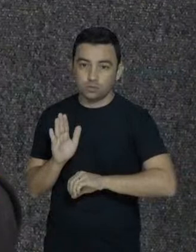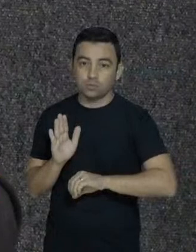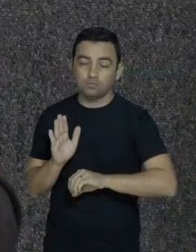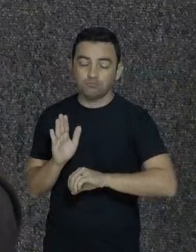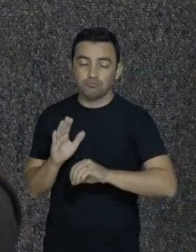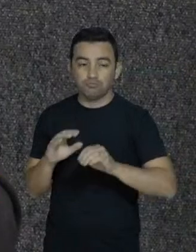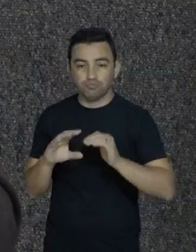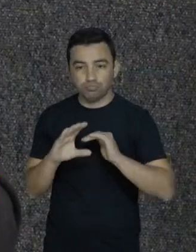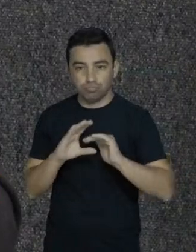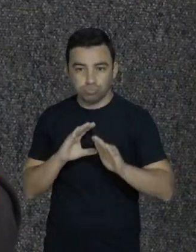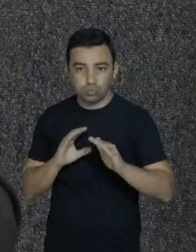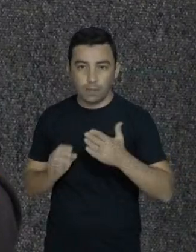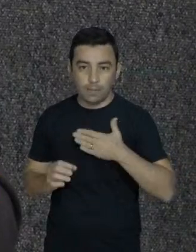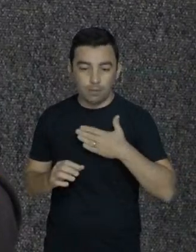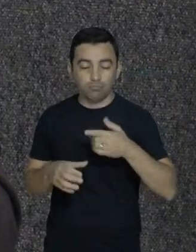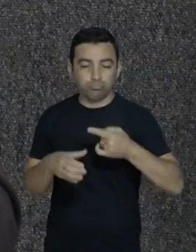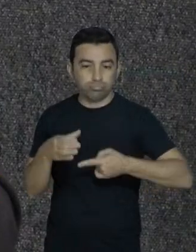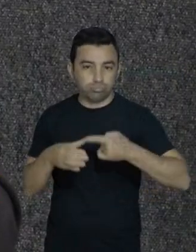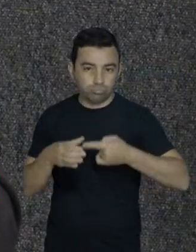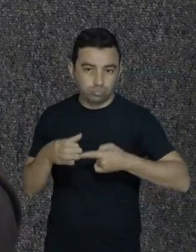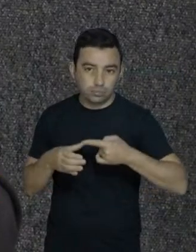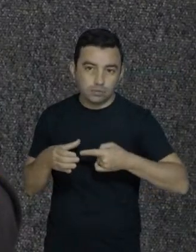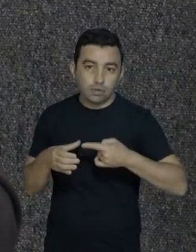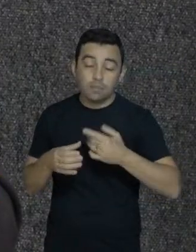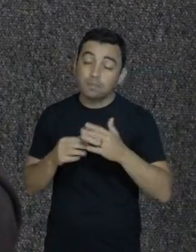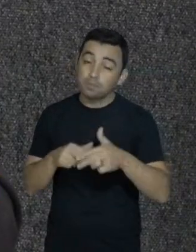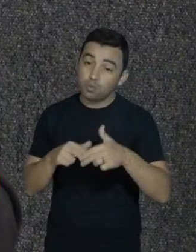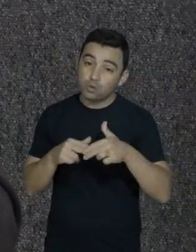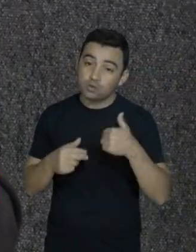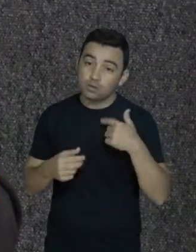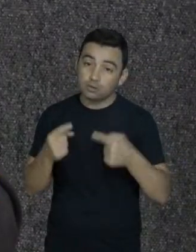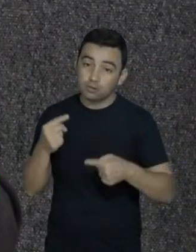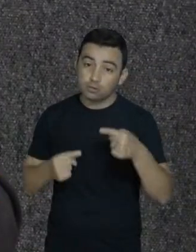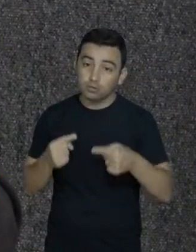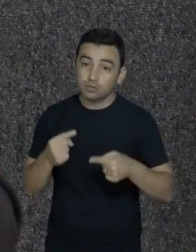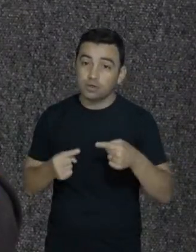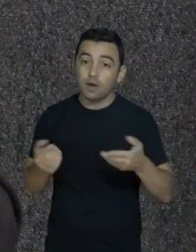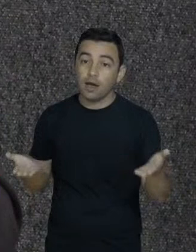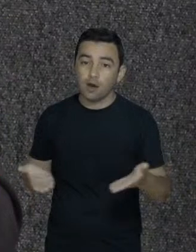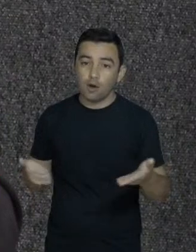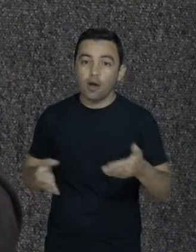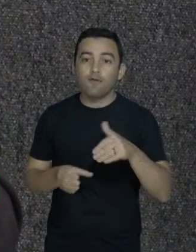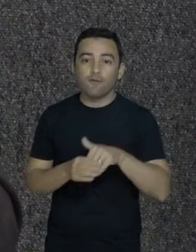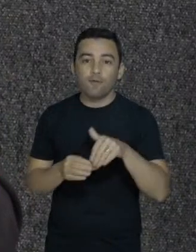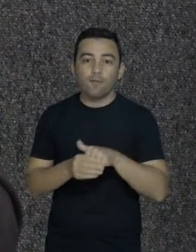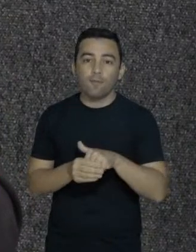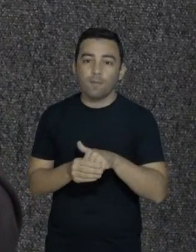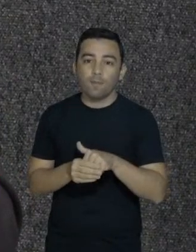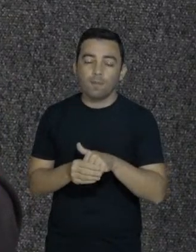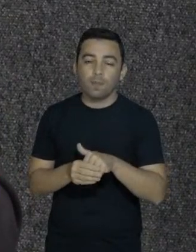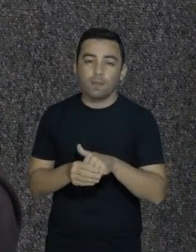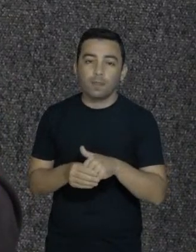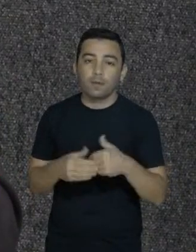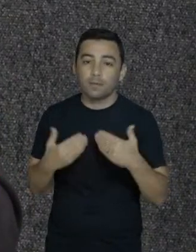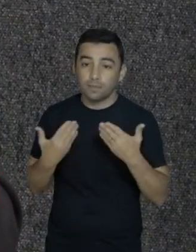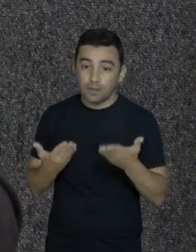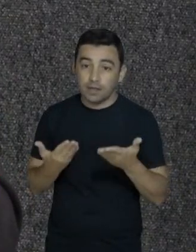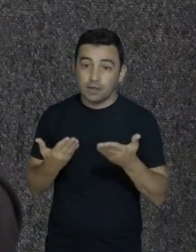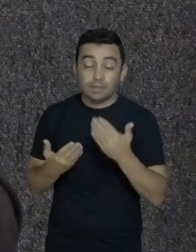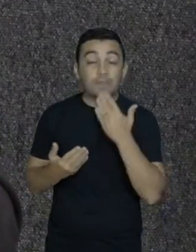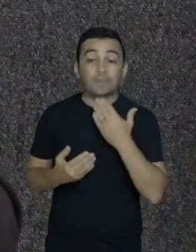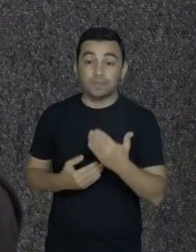a nossa comissão e por isso eu coloco em discussão e votação essa esse